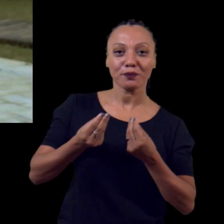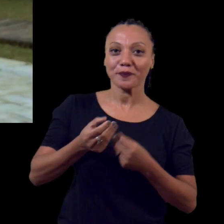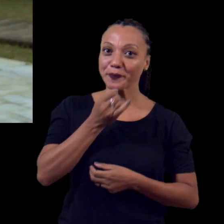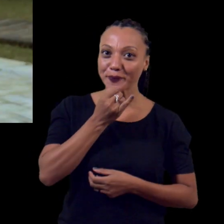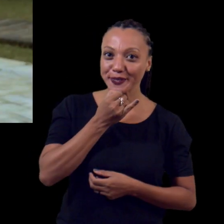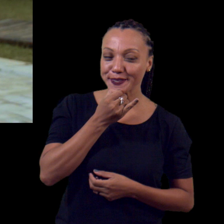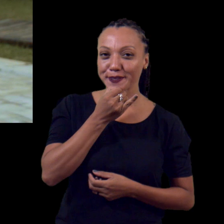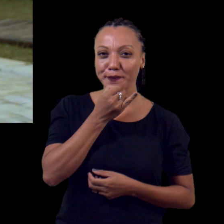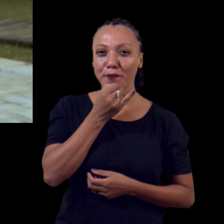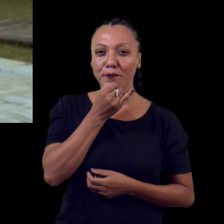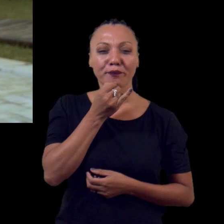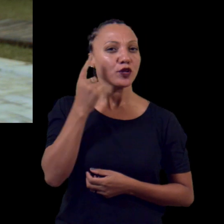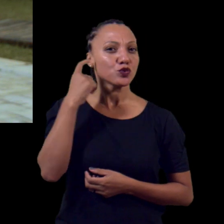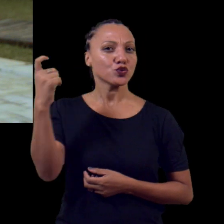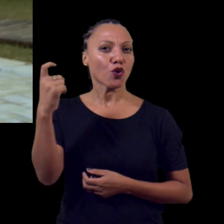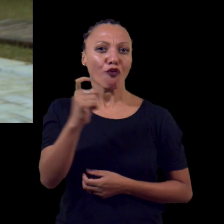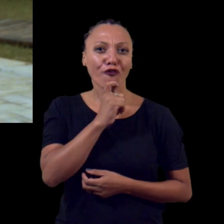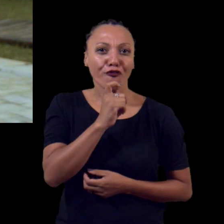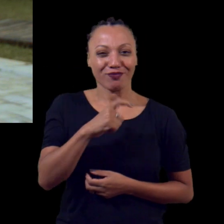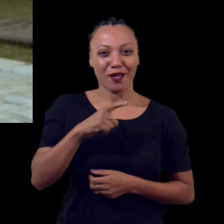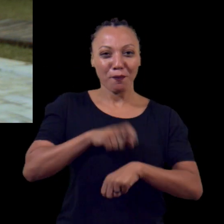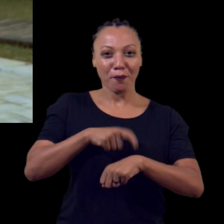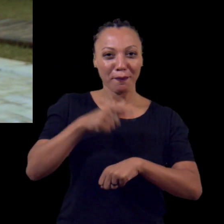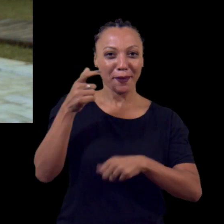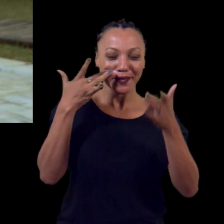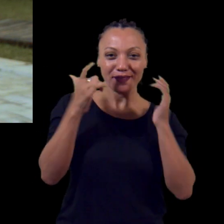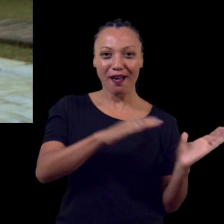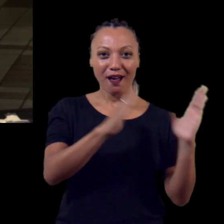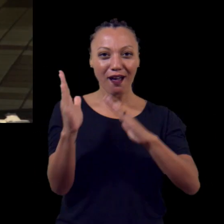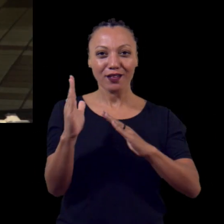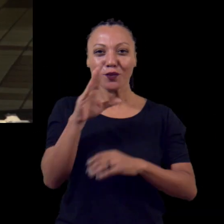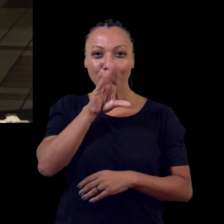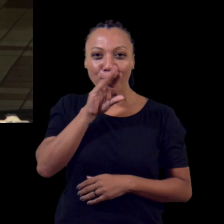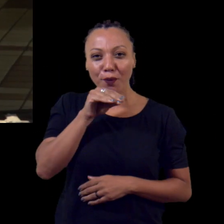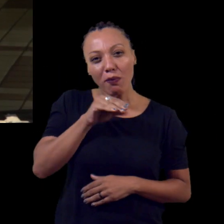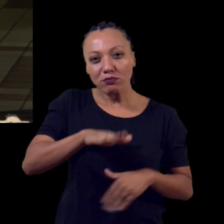do frio? Quando o feio fica num lago, nadando num lado que congela.